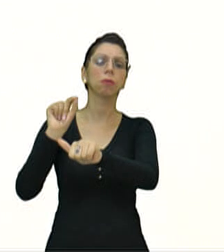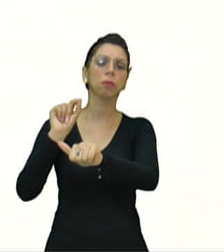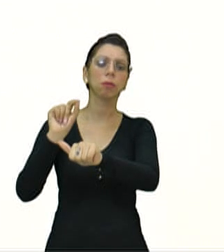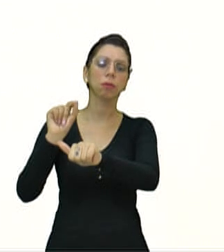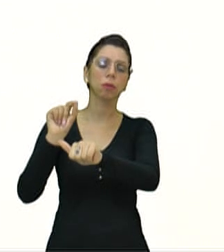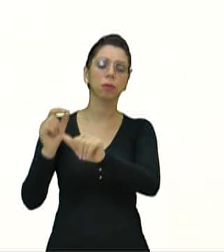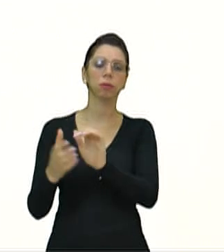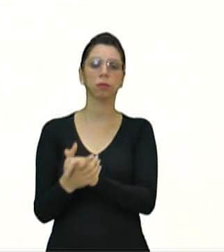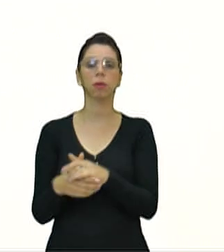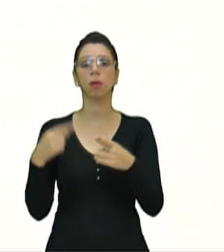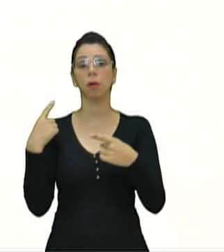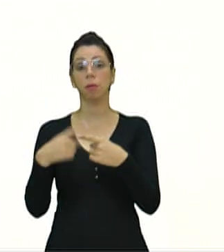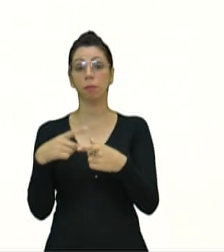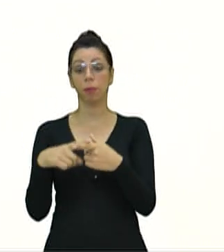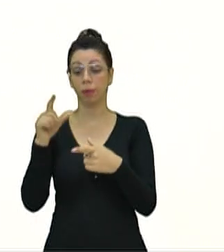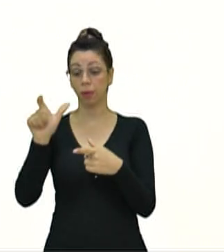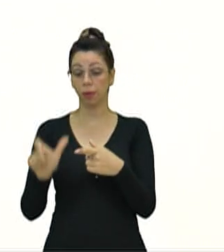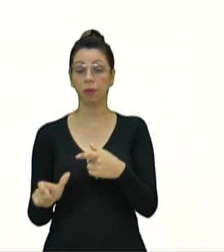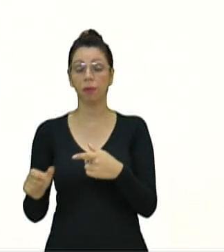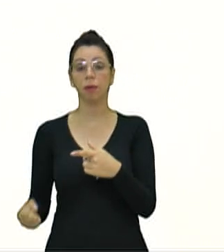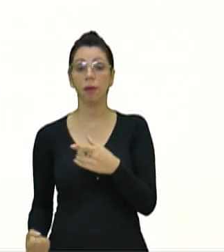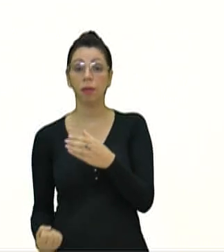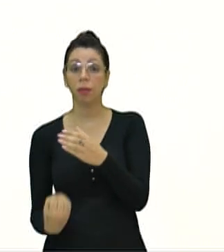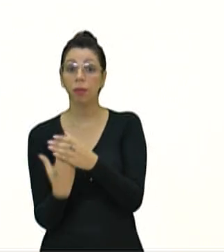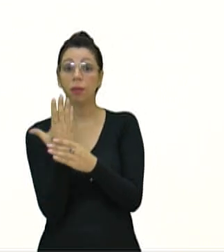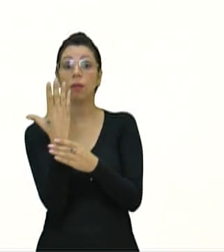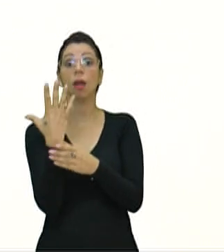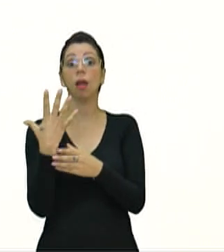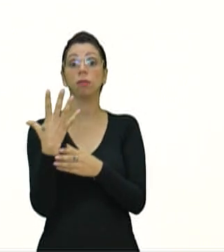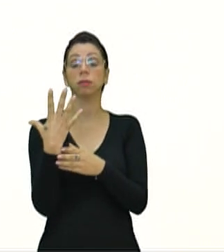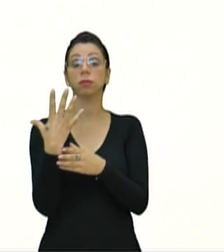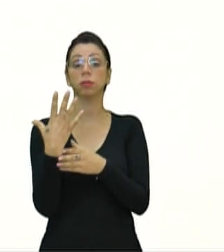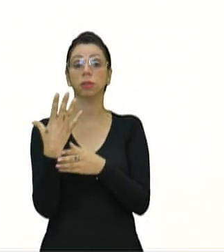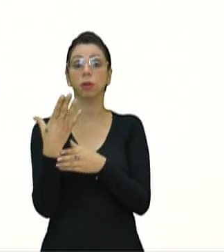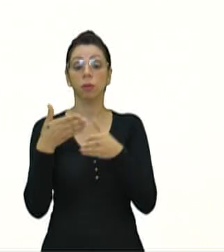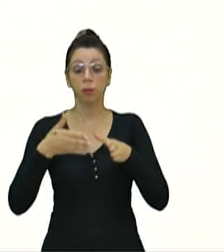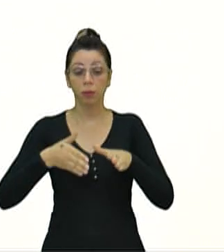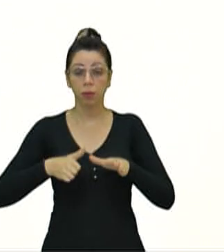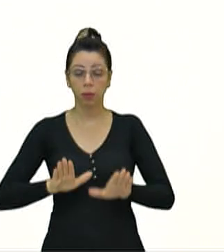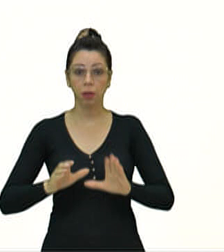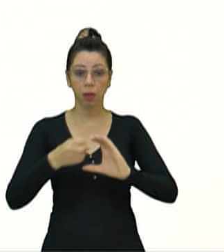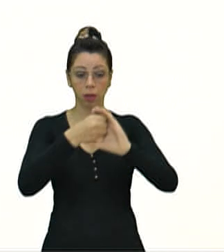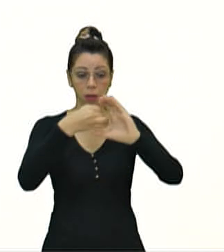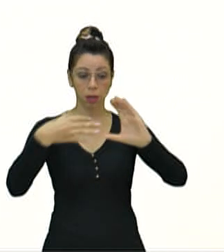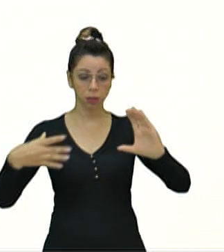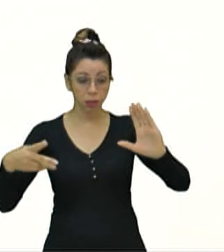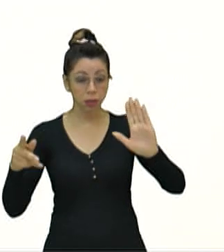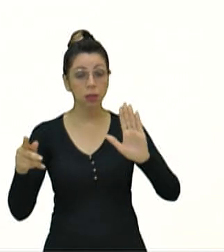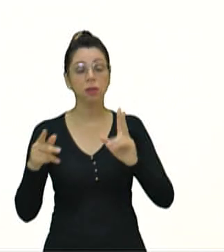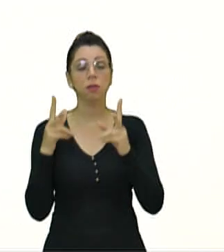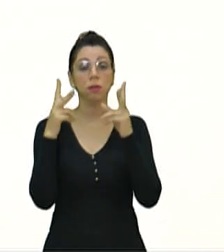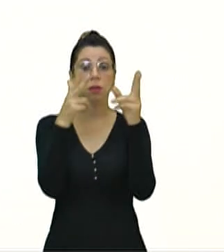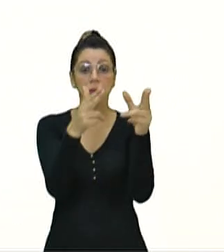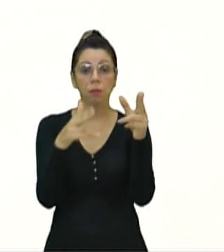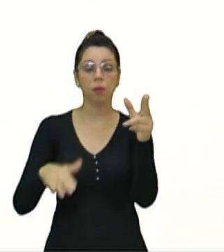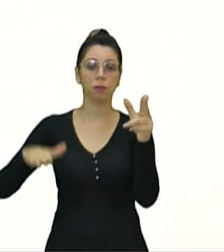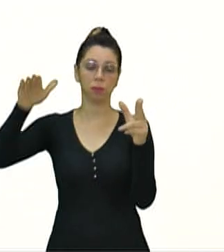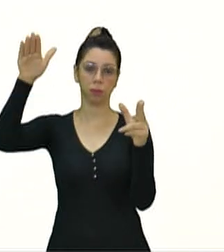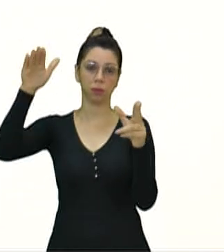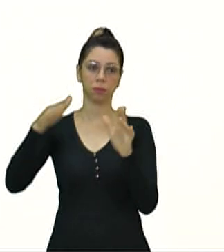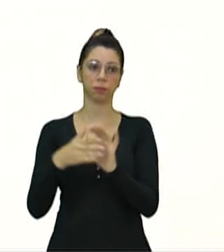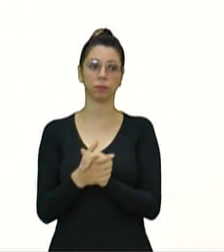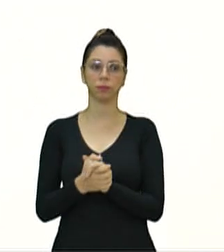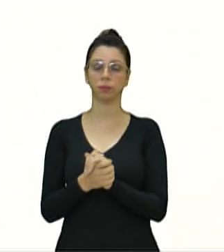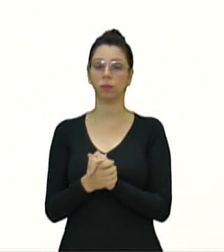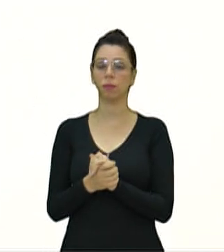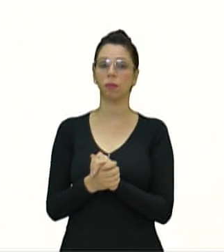o indivíduo nasce com características bem semelhantes a presentes num adulto. Não apresentando nesses casos,